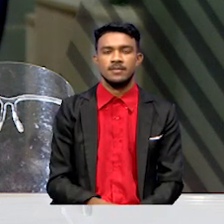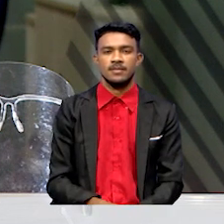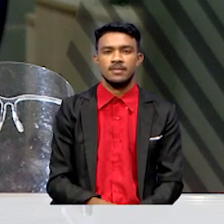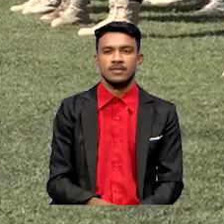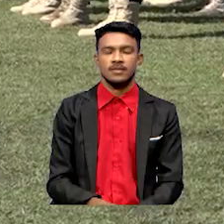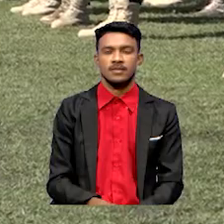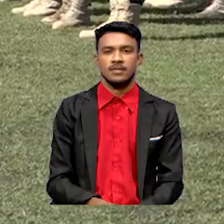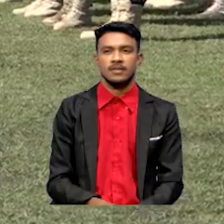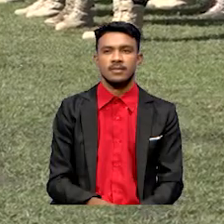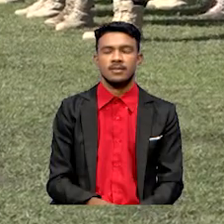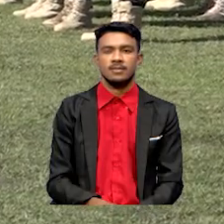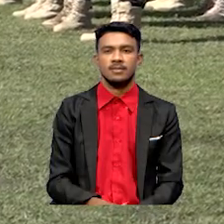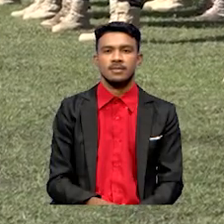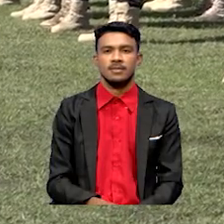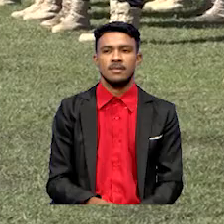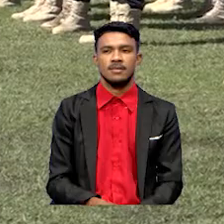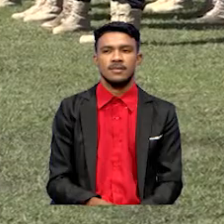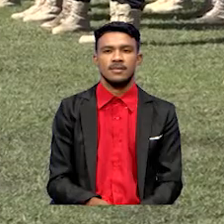E aí